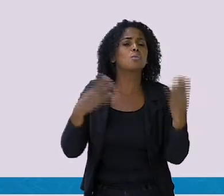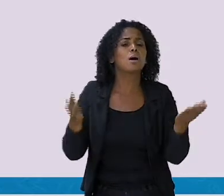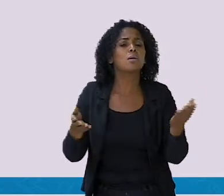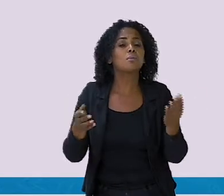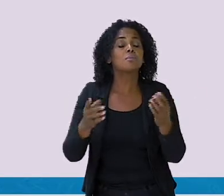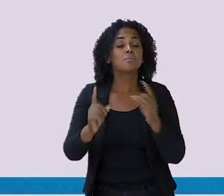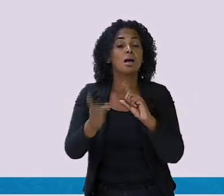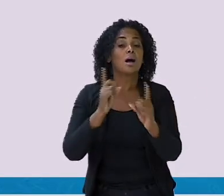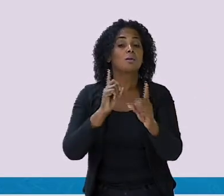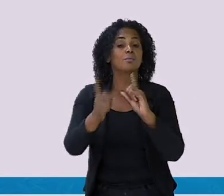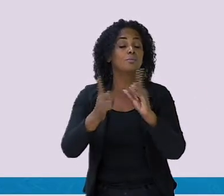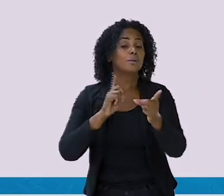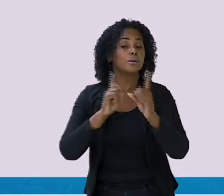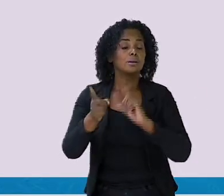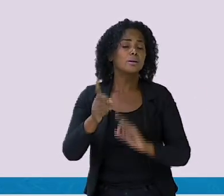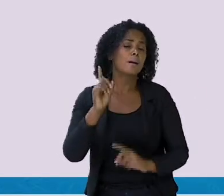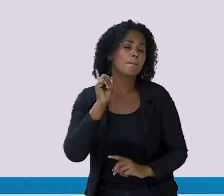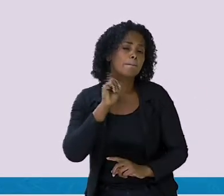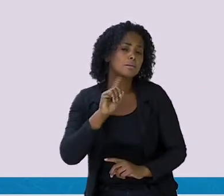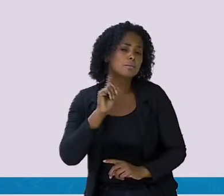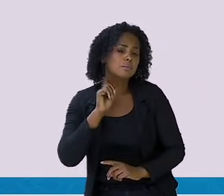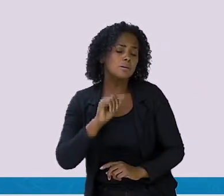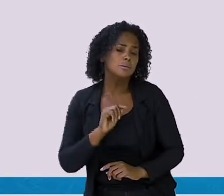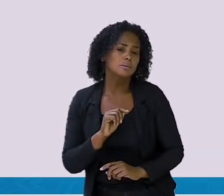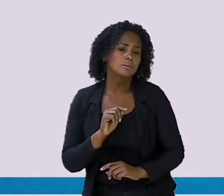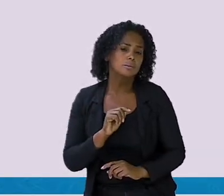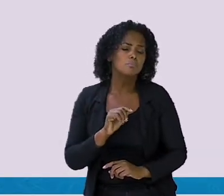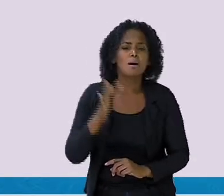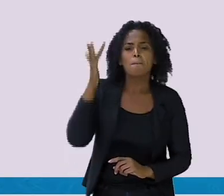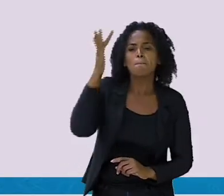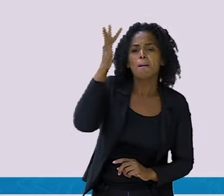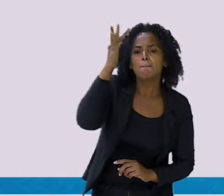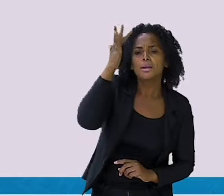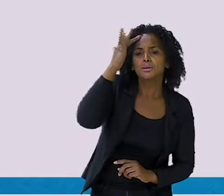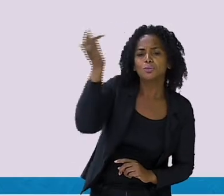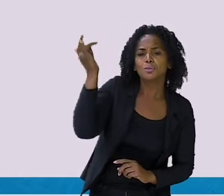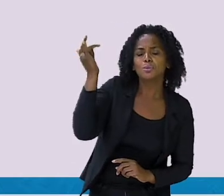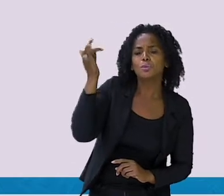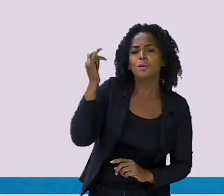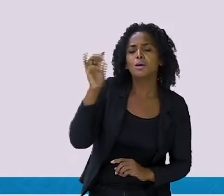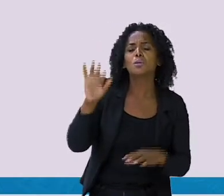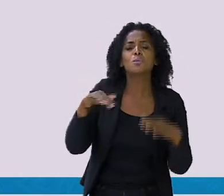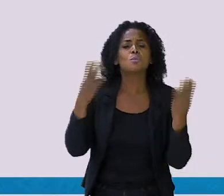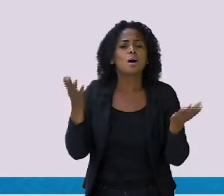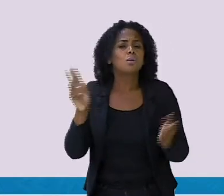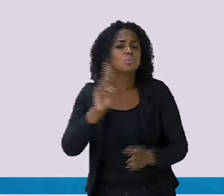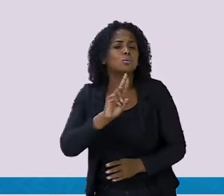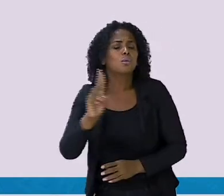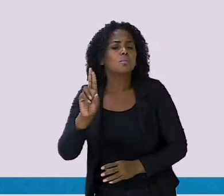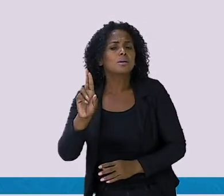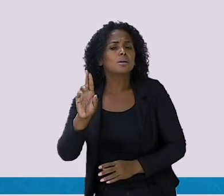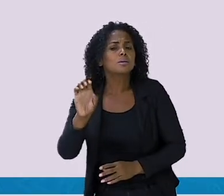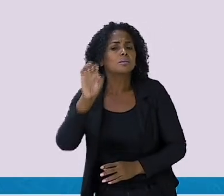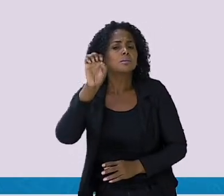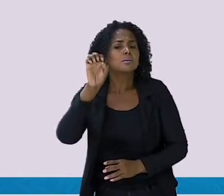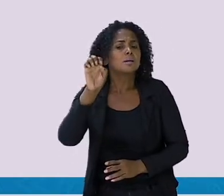país, Brasil. Estado, Minas Gerais. Uma